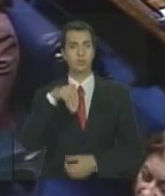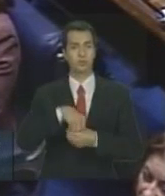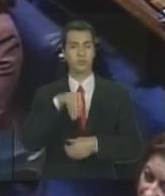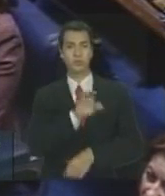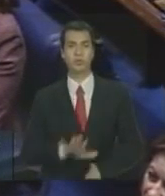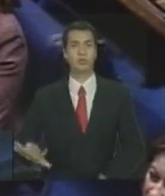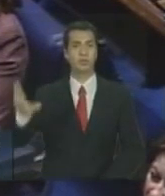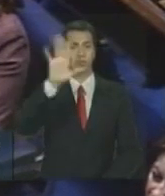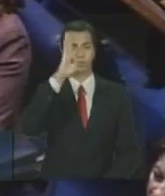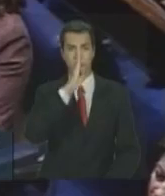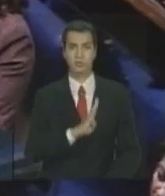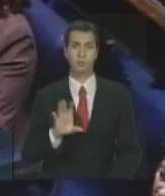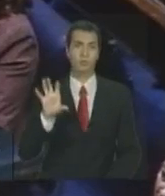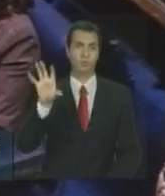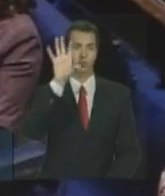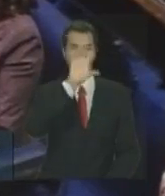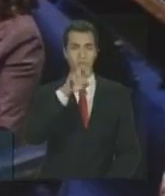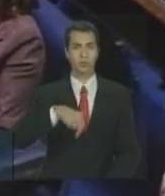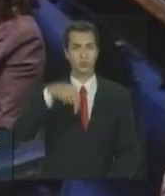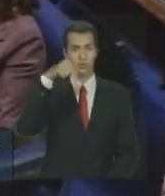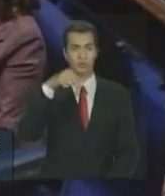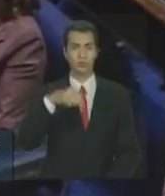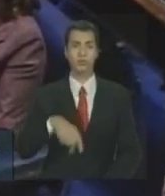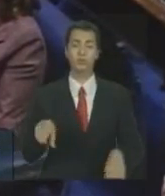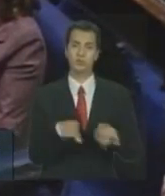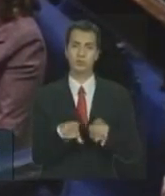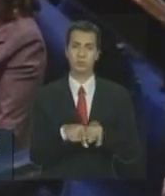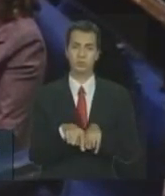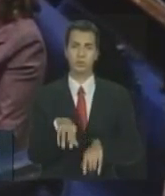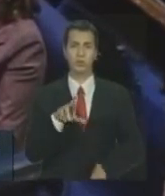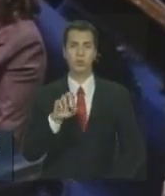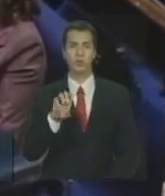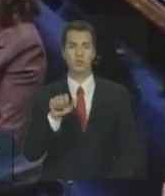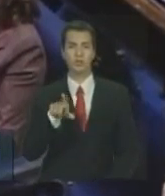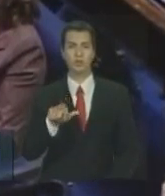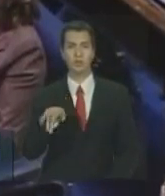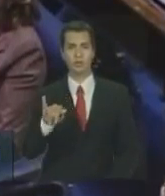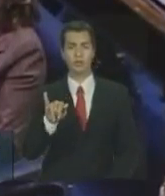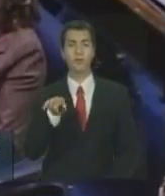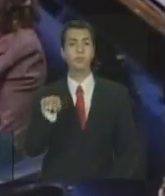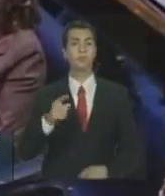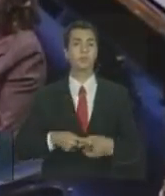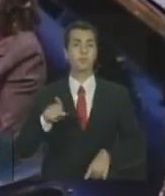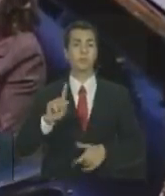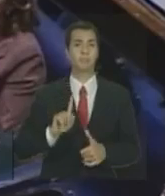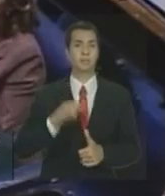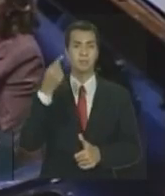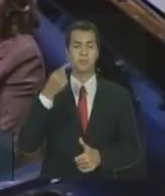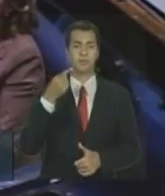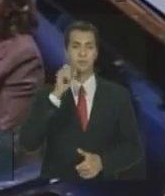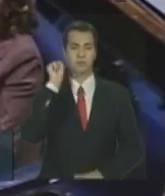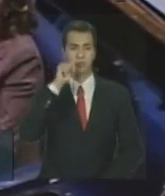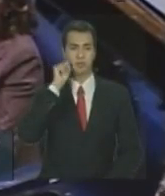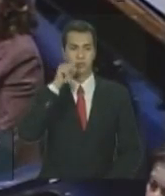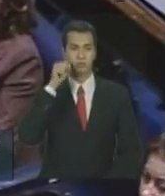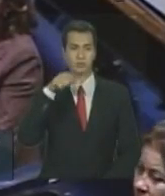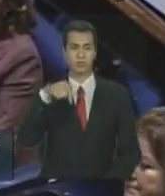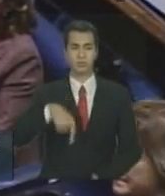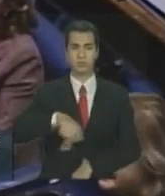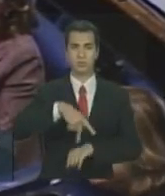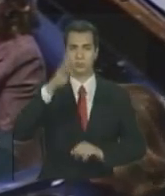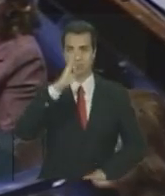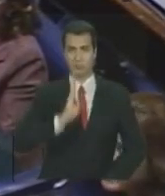E a Eunice Miquiles, por ter sido a primeira senadora da República, papel que